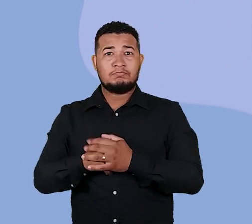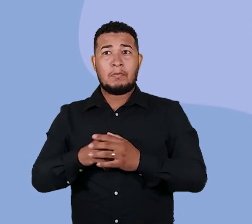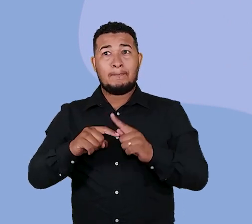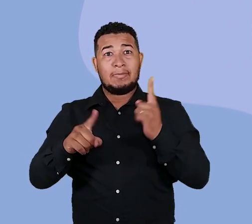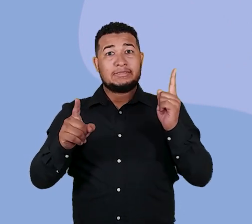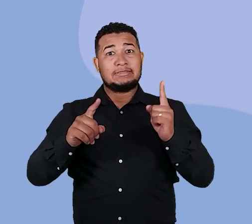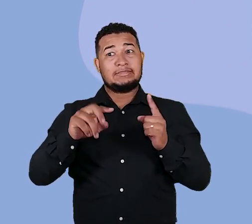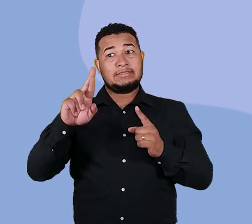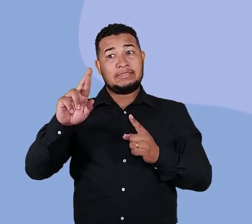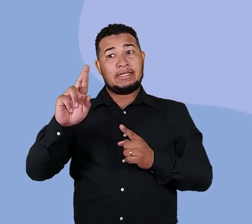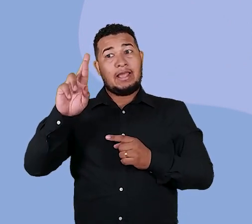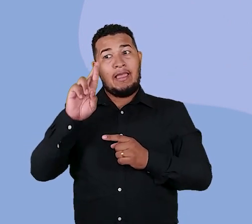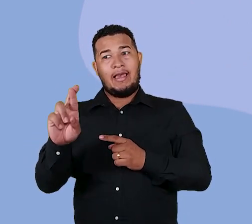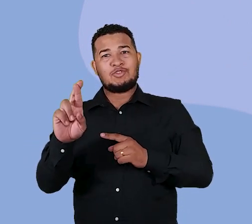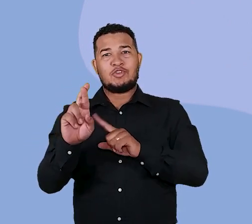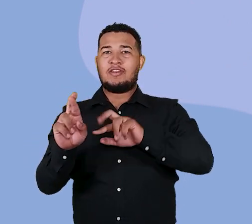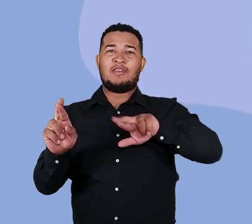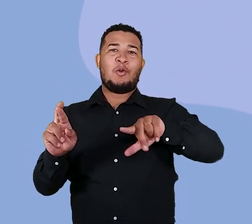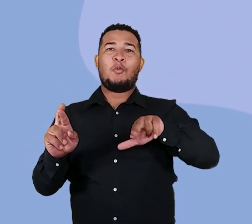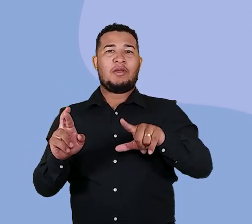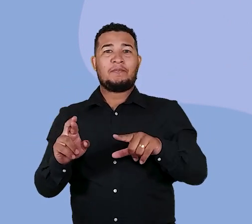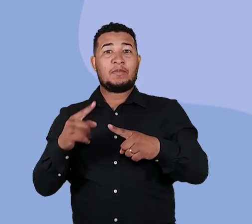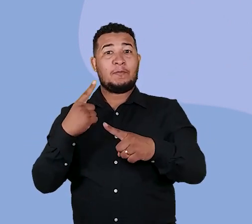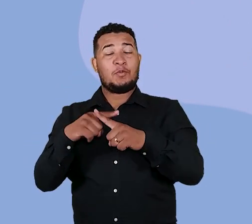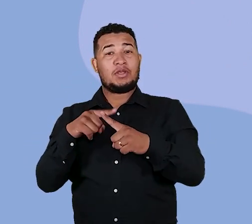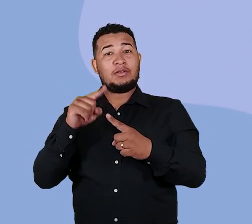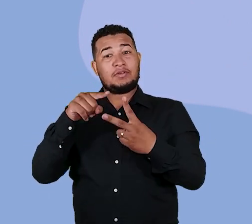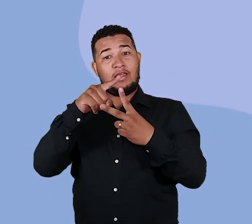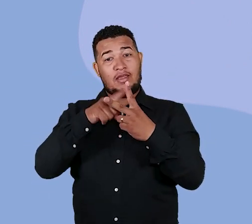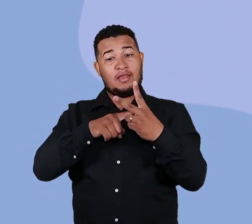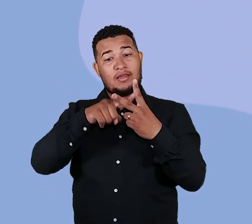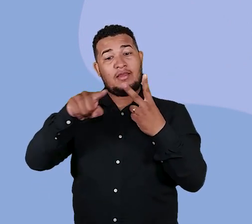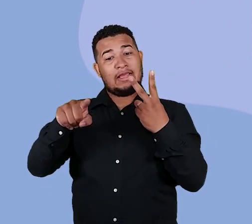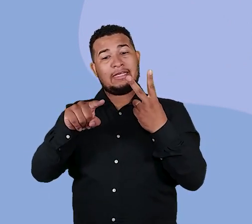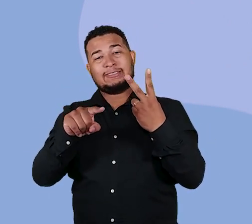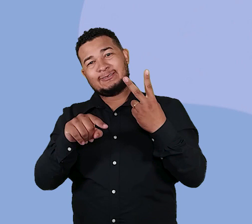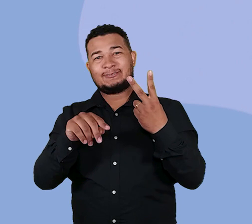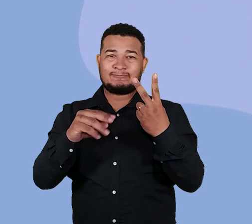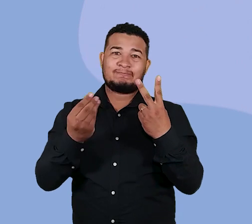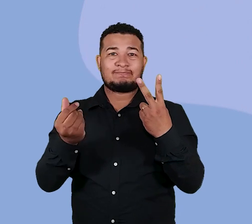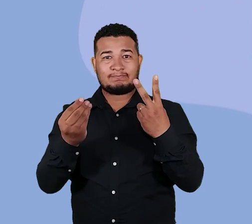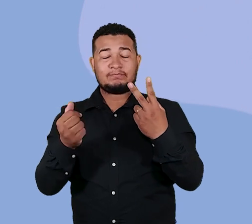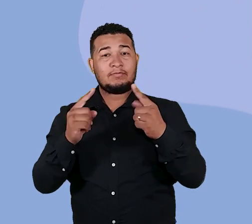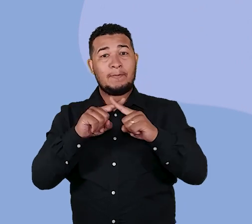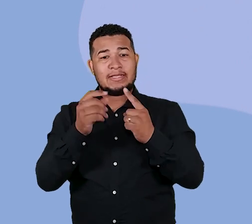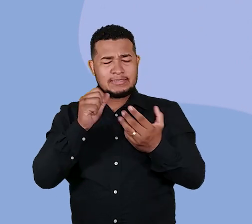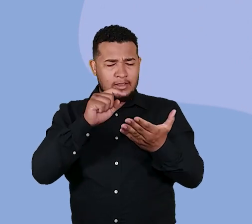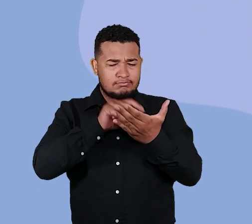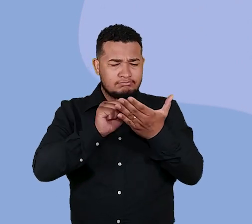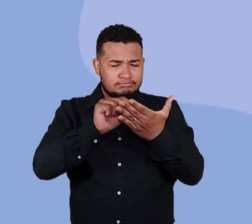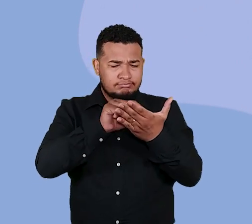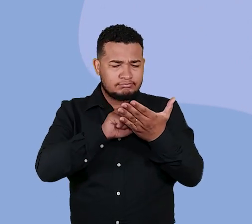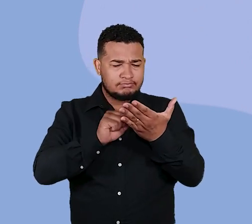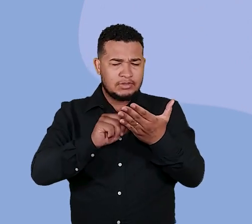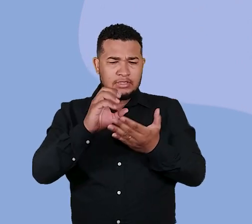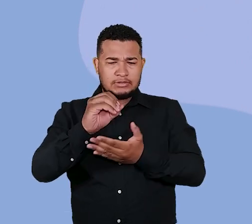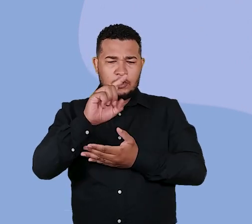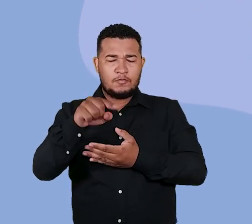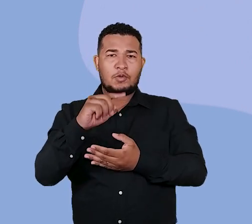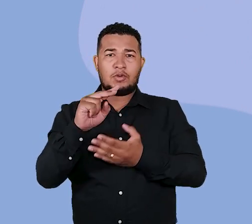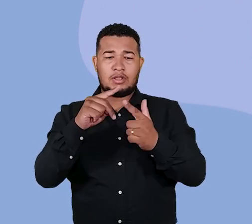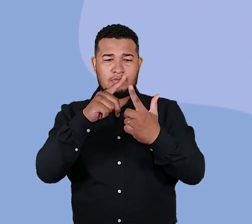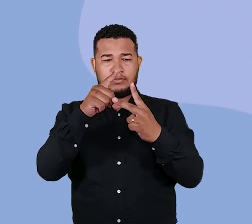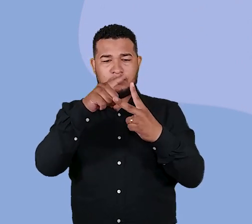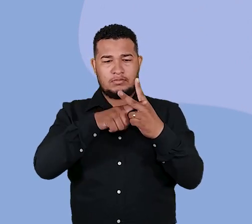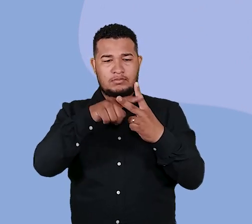por quê, gente? Por quê? Primeiro, porque ele vem de uma raiz que não é exata. Mas se você pegar a calculadora aí e calcular